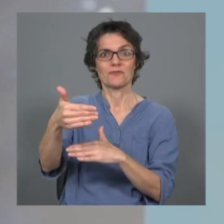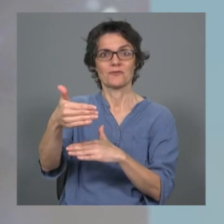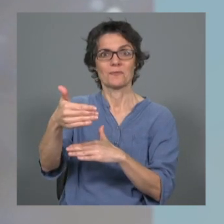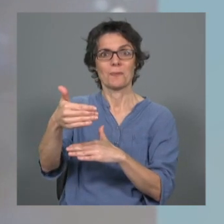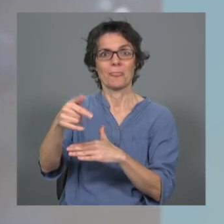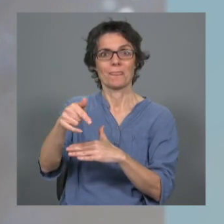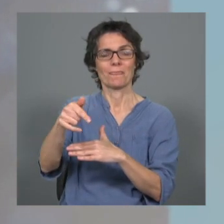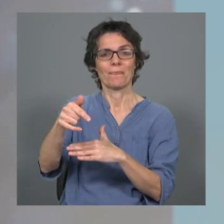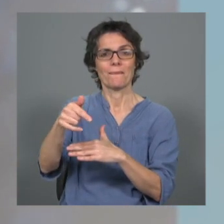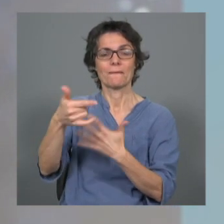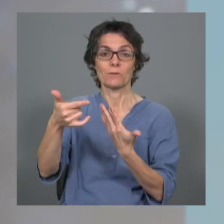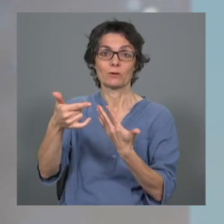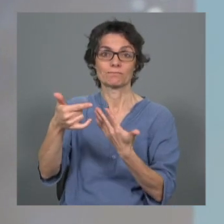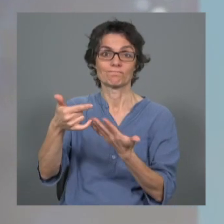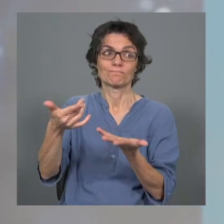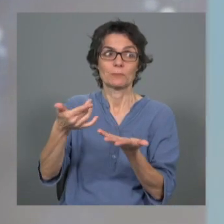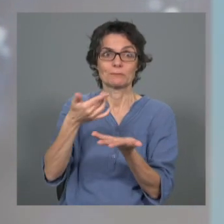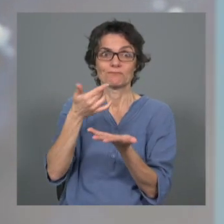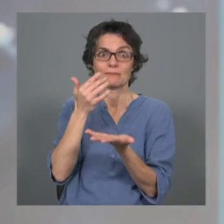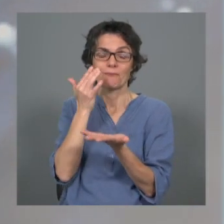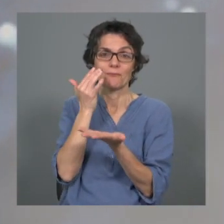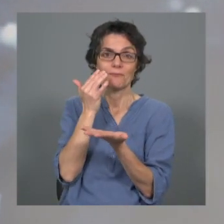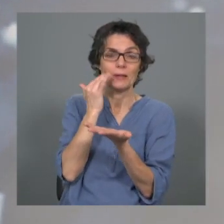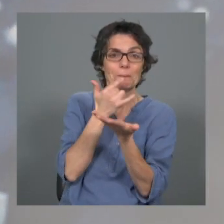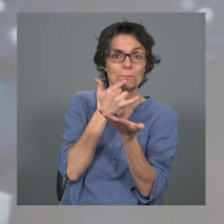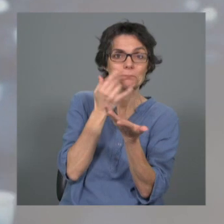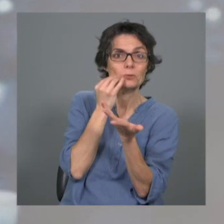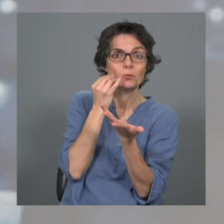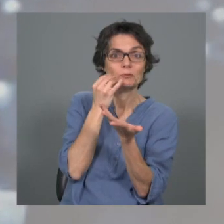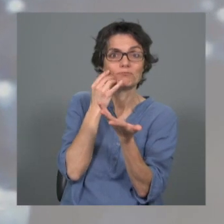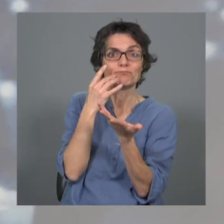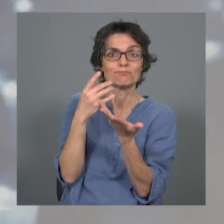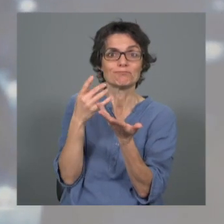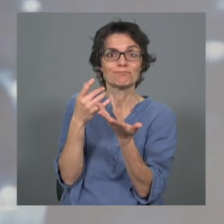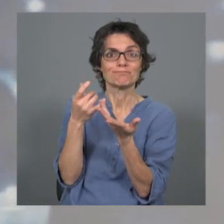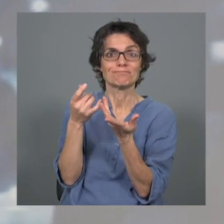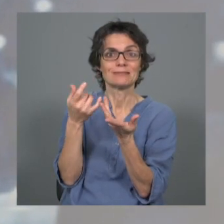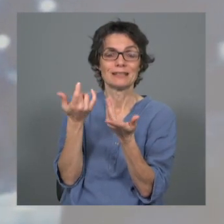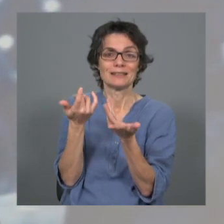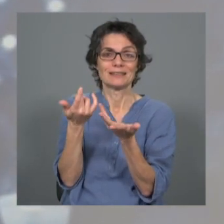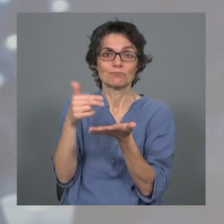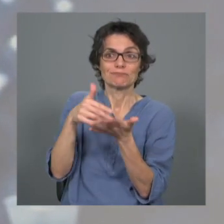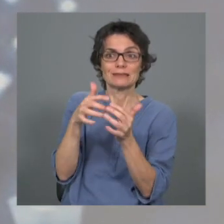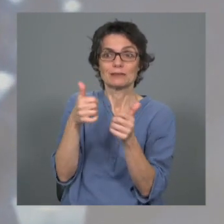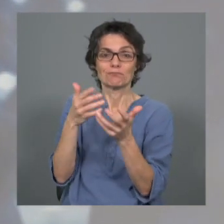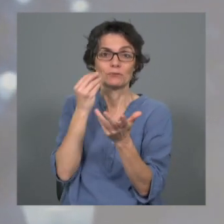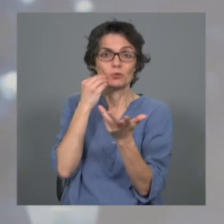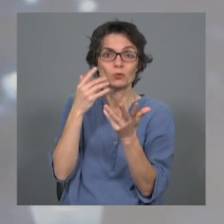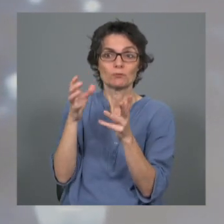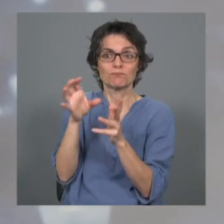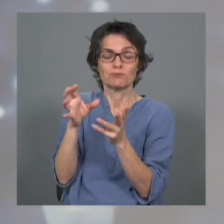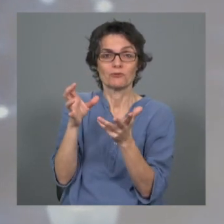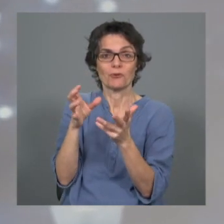também neste momento aguarda-se a forma como ela se poderá concretizar, mas esse será um momento crucial também